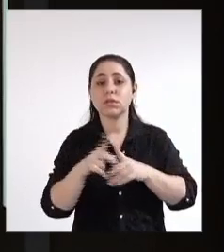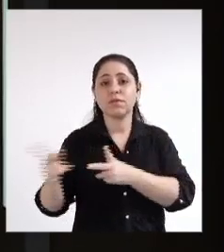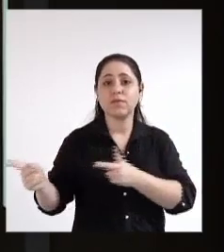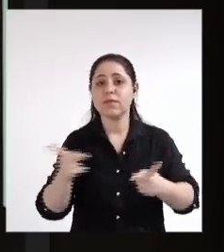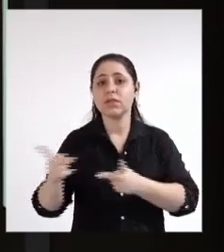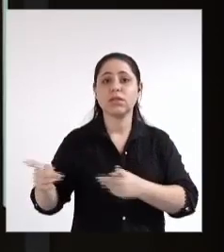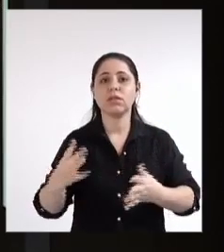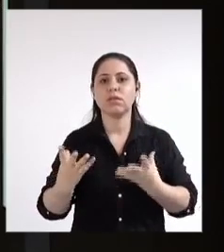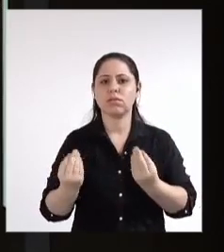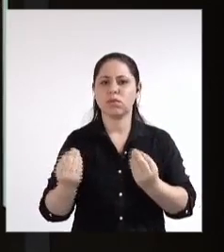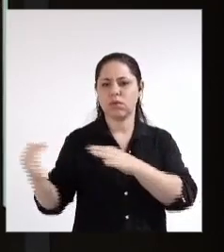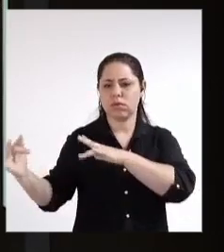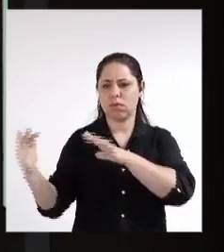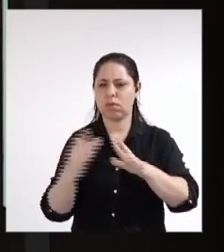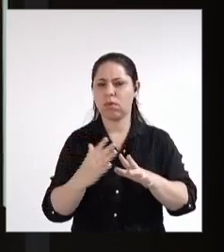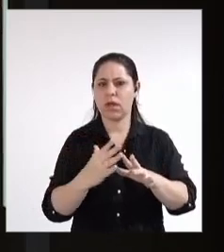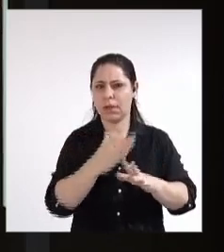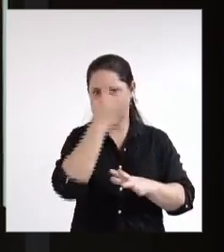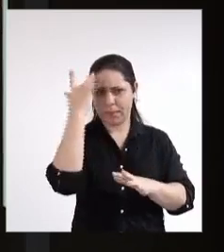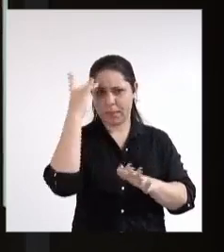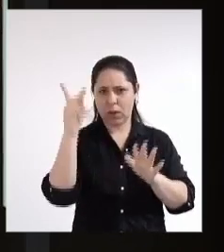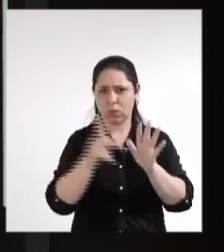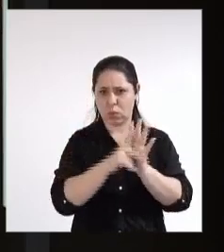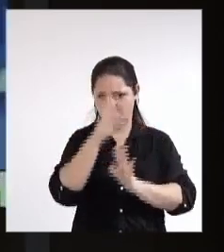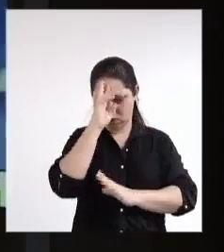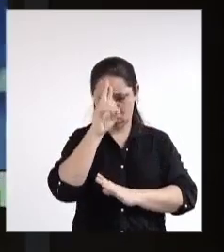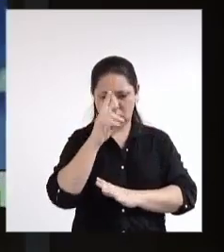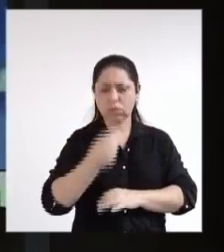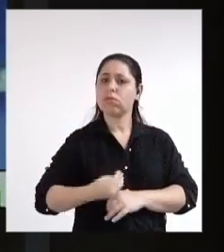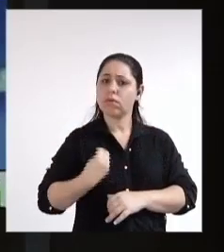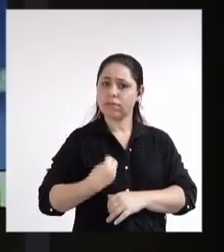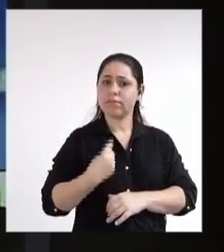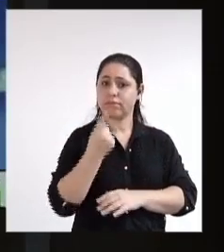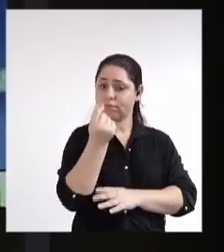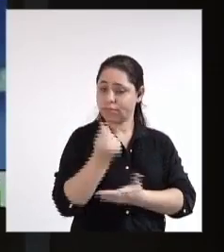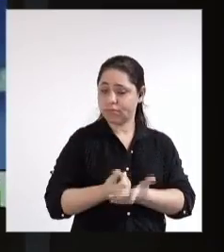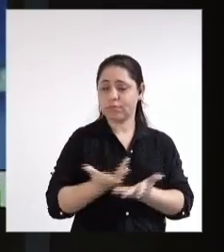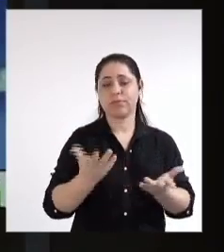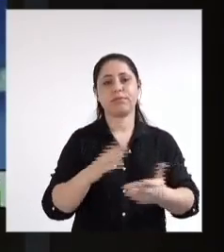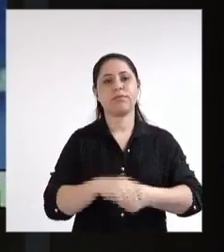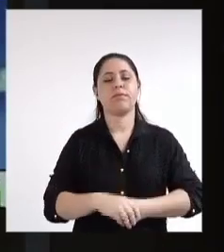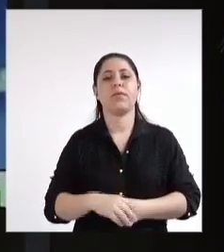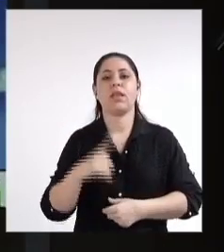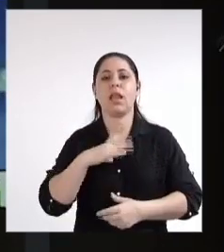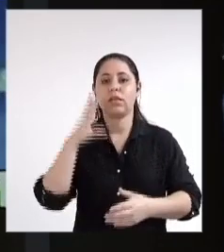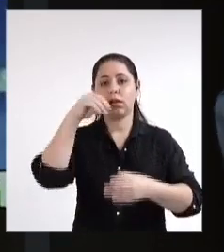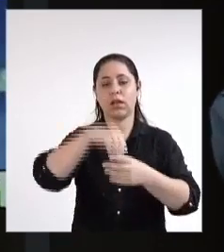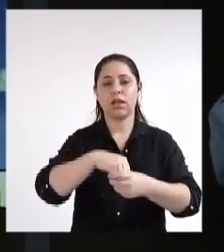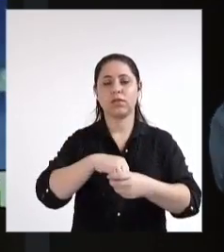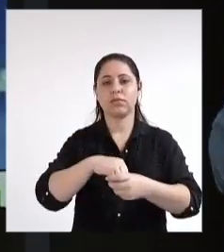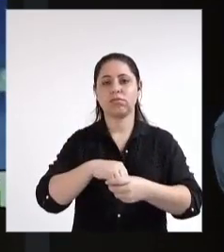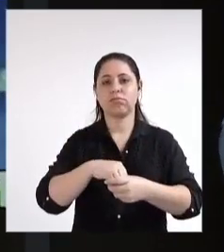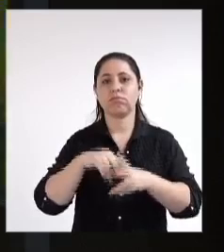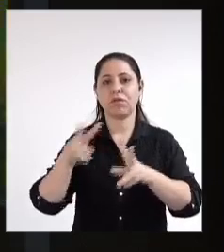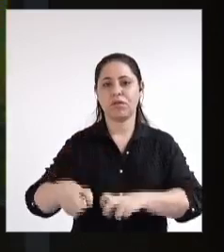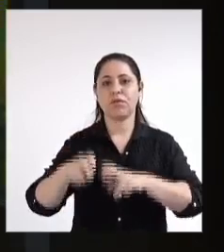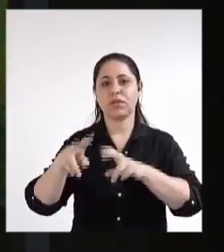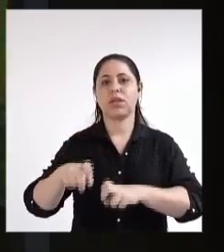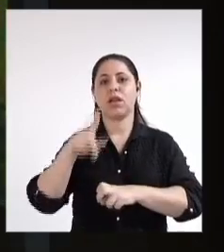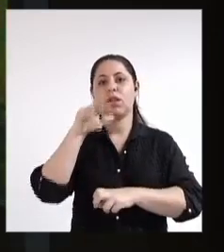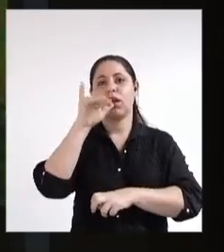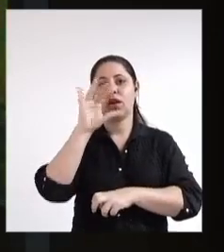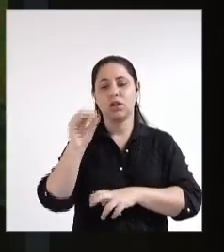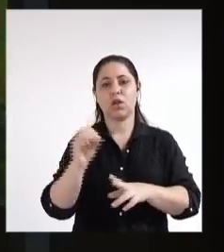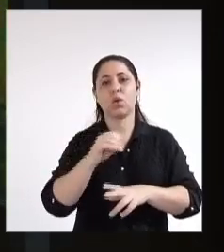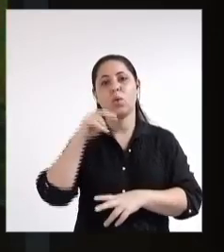e proprietários vivem dessa renda aí nós temos a rp da fazenda rio negro é só exemplo está